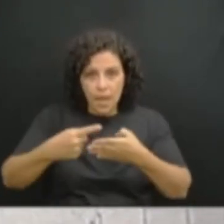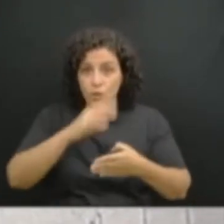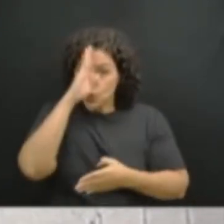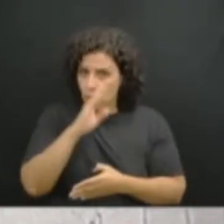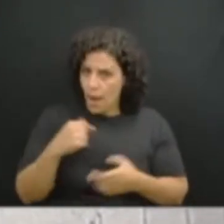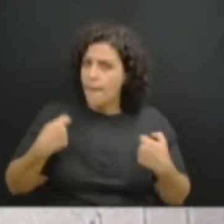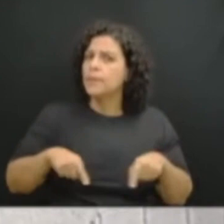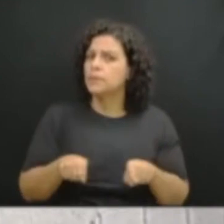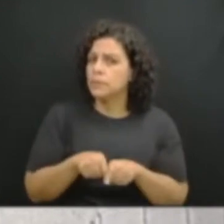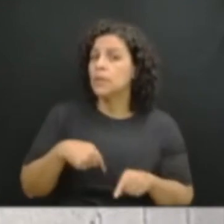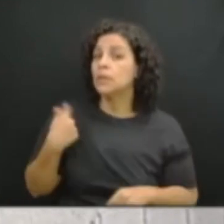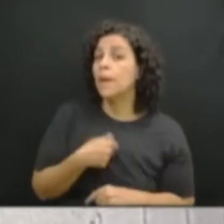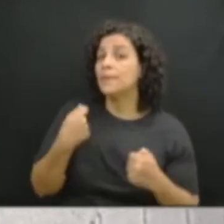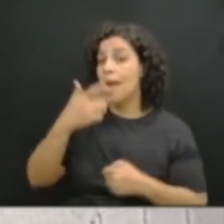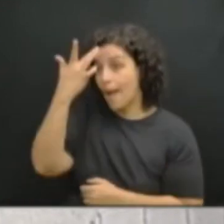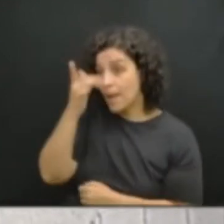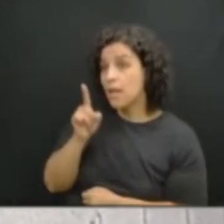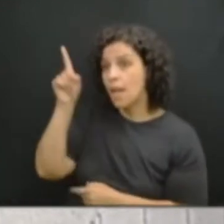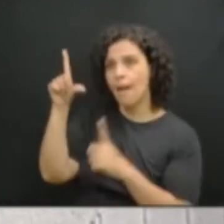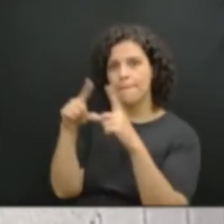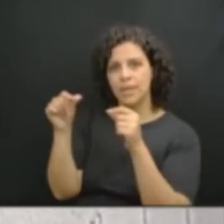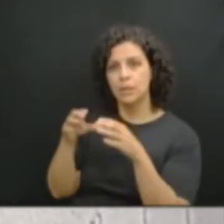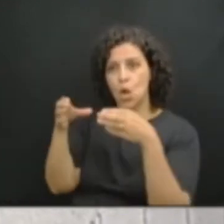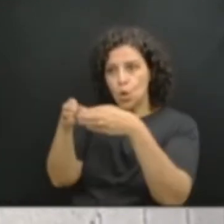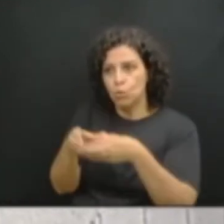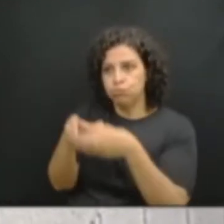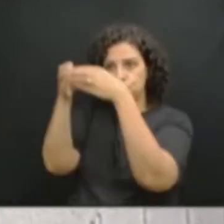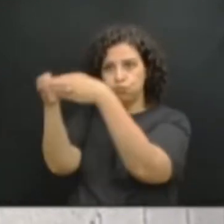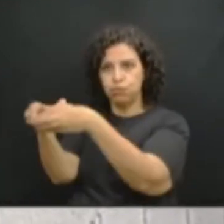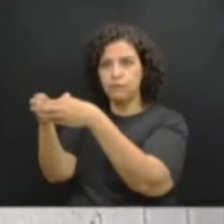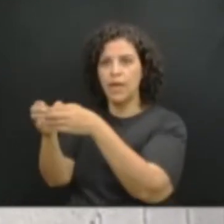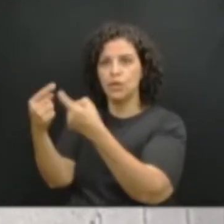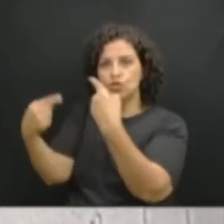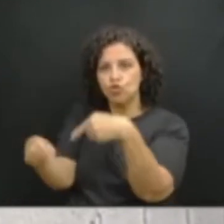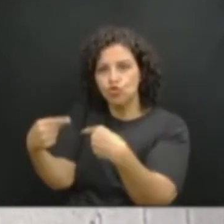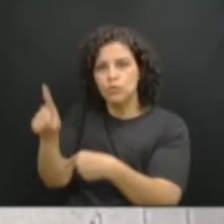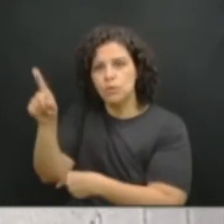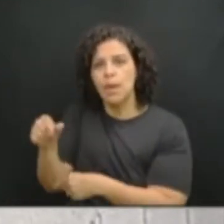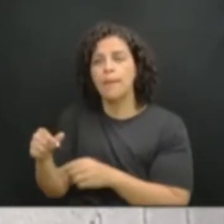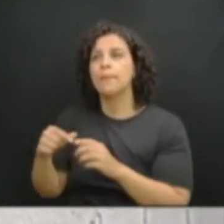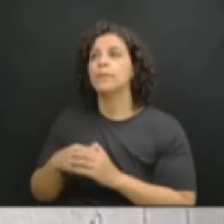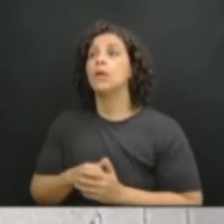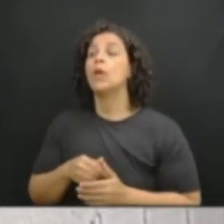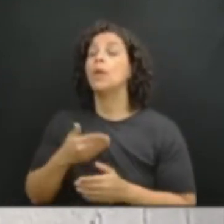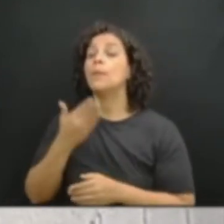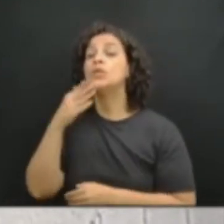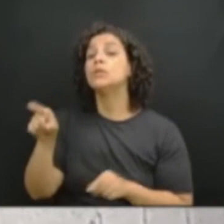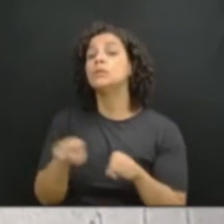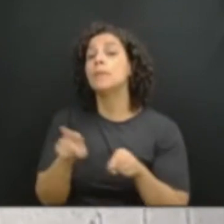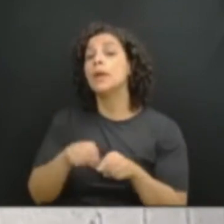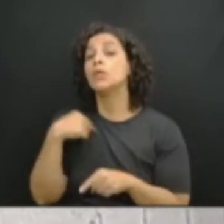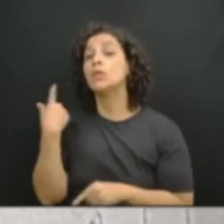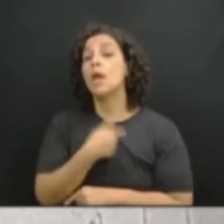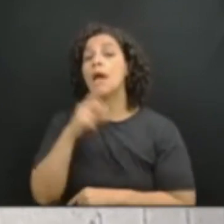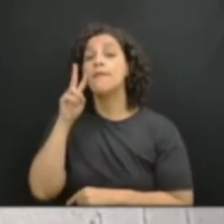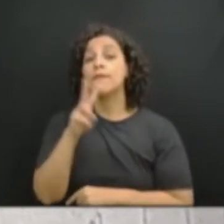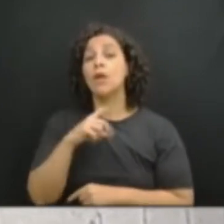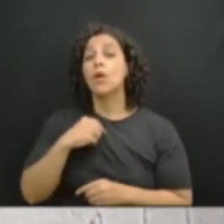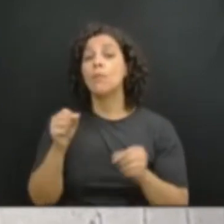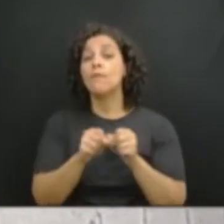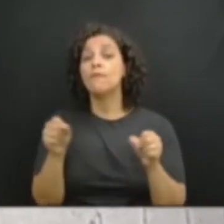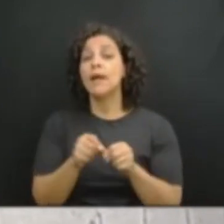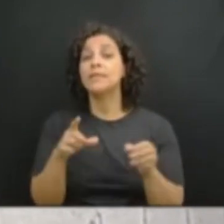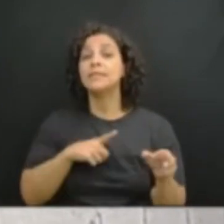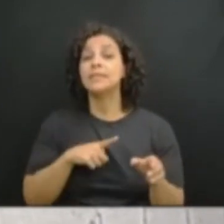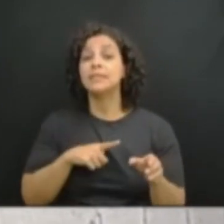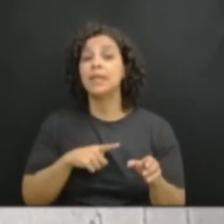A gente precisa que amanhã, nessa delegação, e eu aqui quero fazer uma cobrança, que a gente reveja a questão das